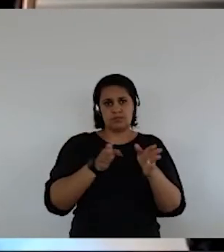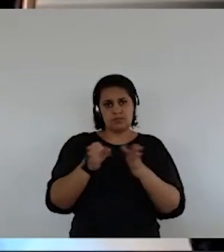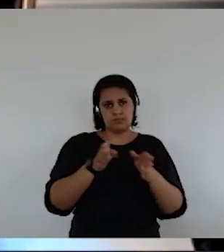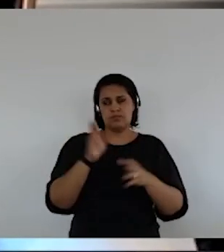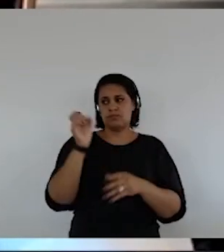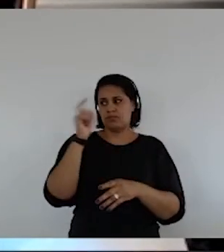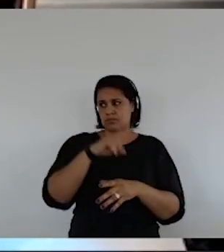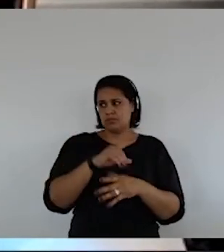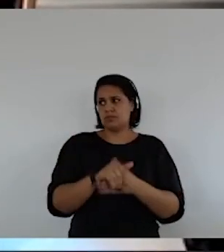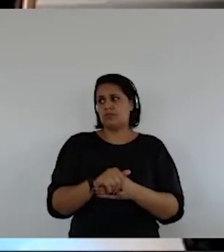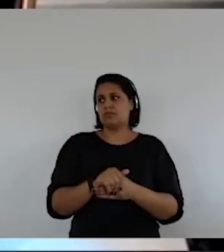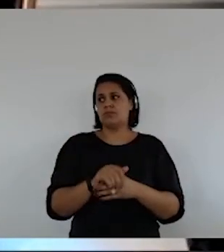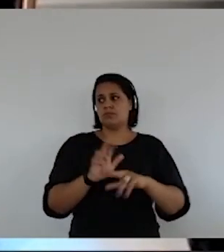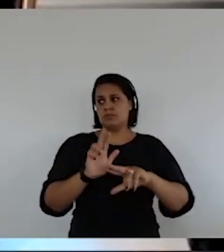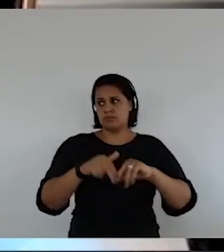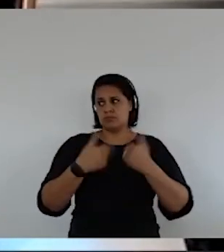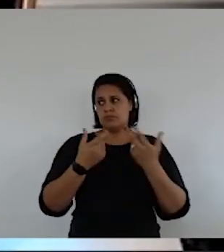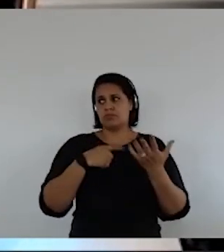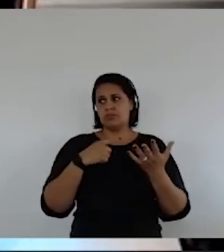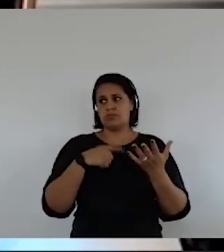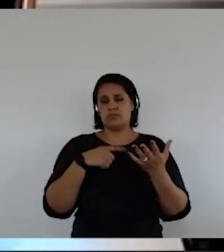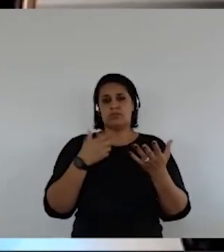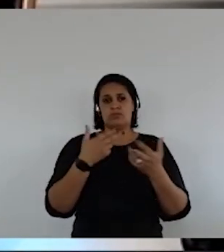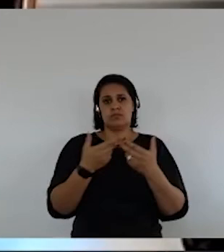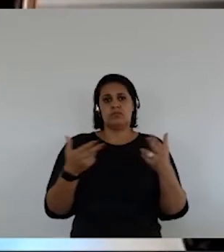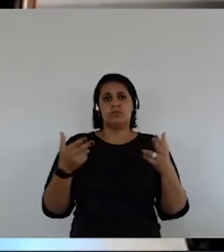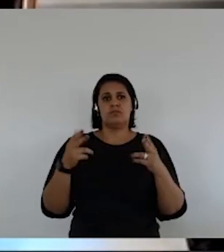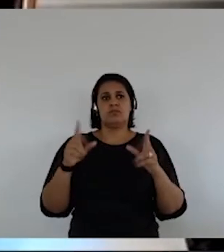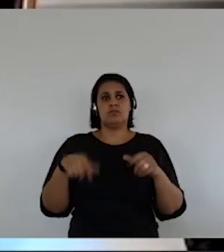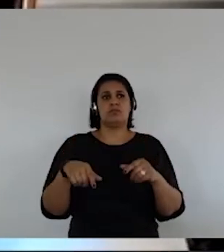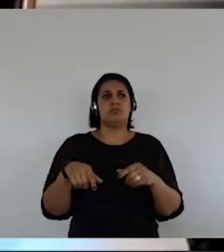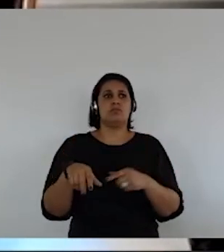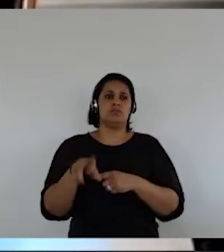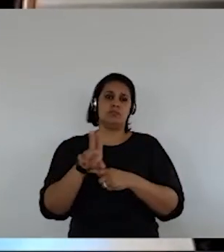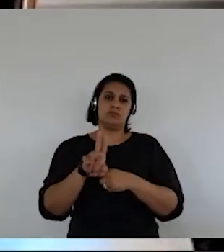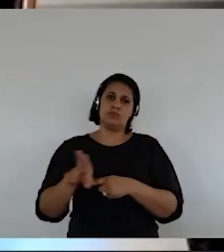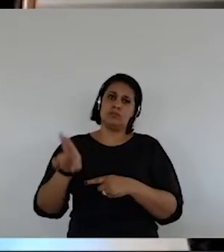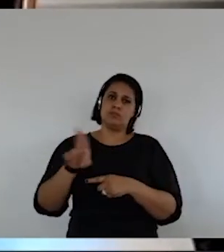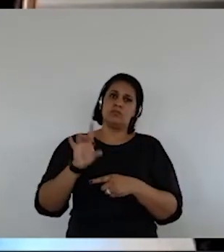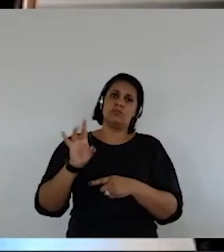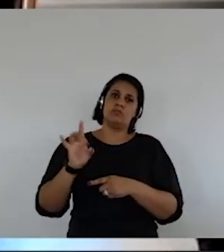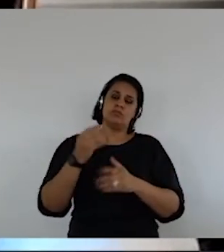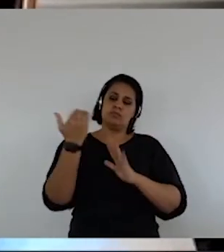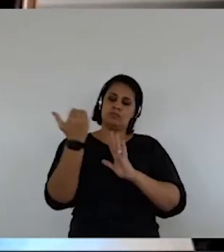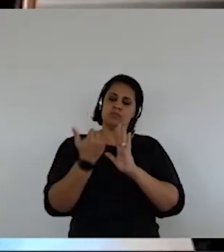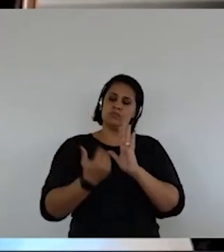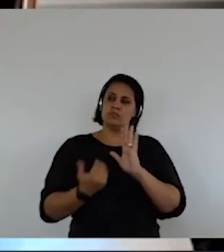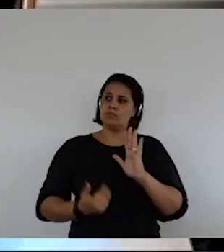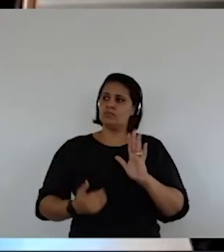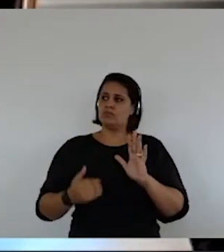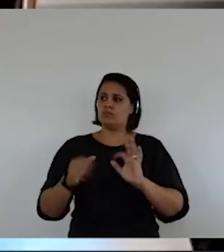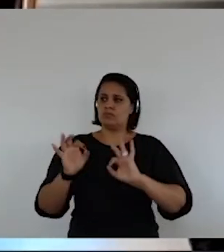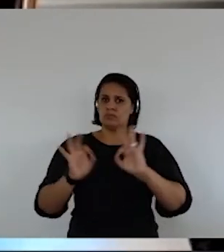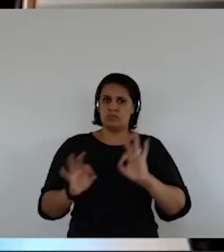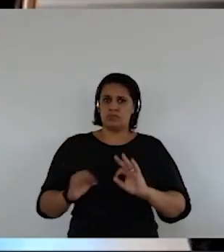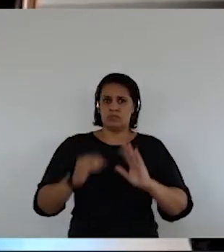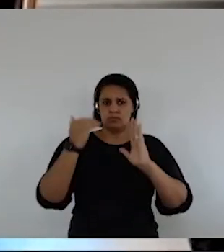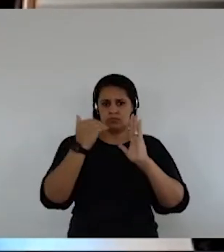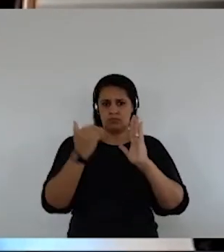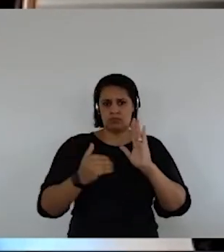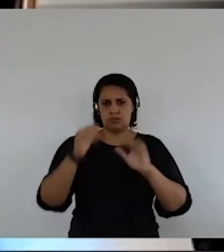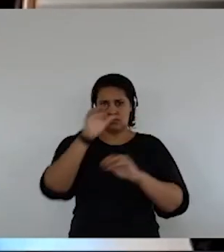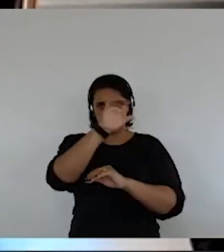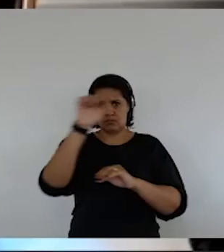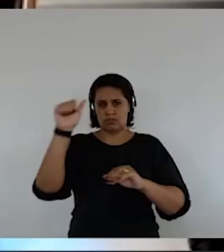um outro ponto que eu acho que também aqui é não só padronizar procedimentos, uniformizar os vários níveis de tribunais, mas